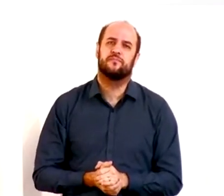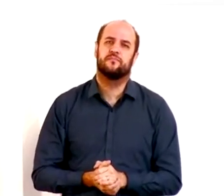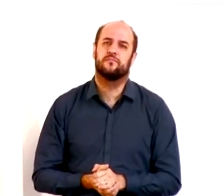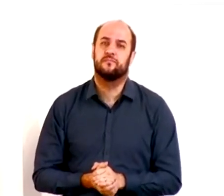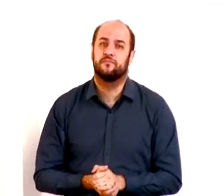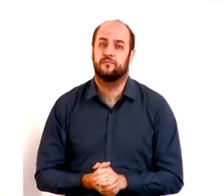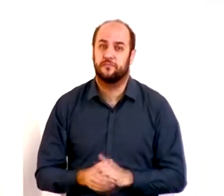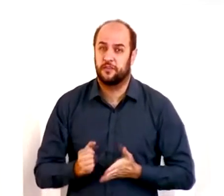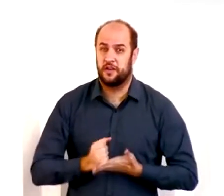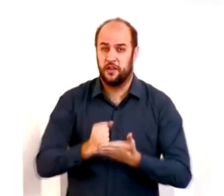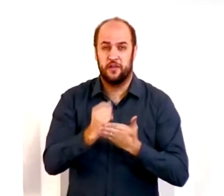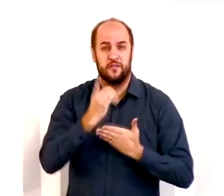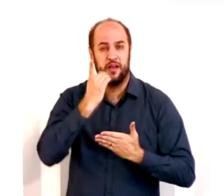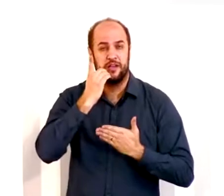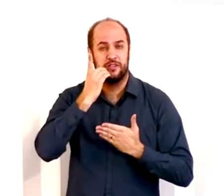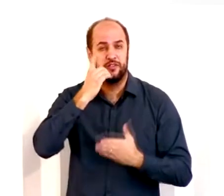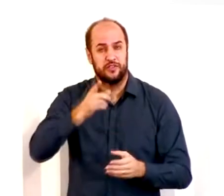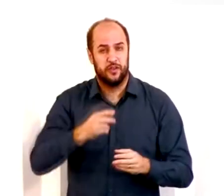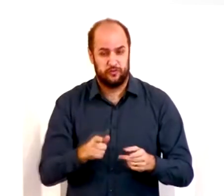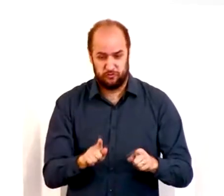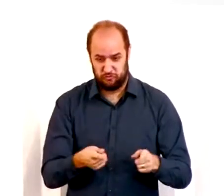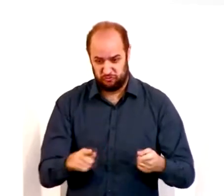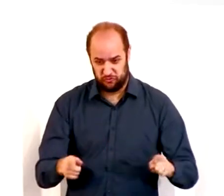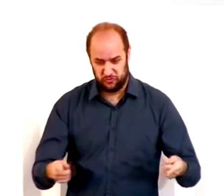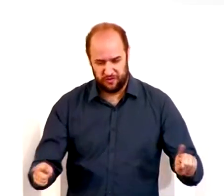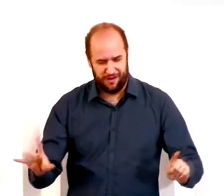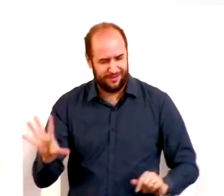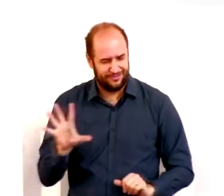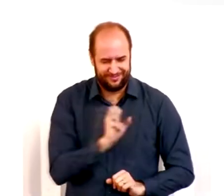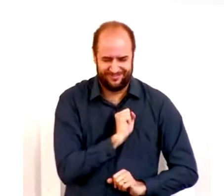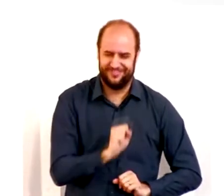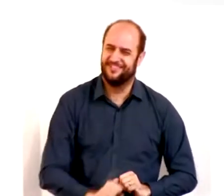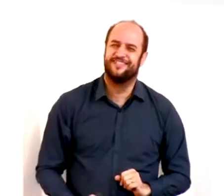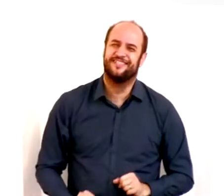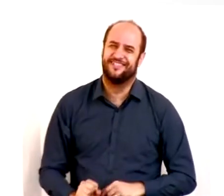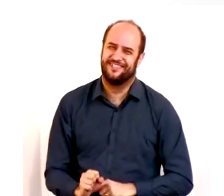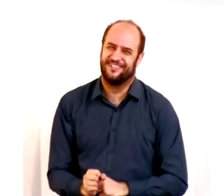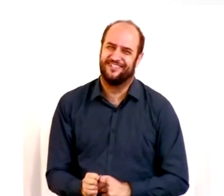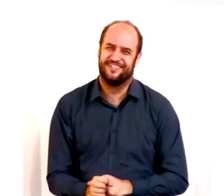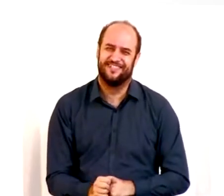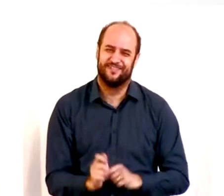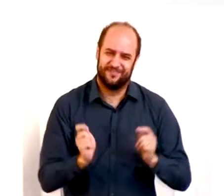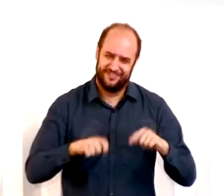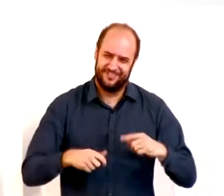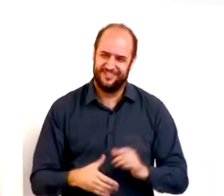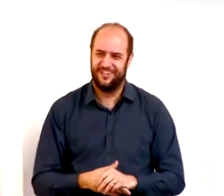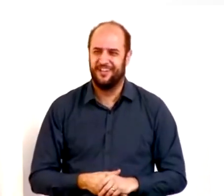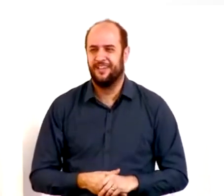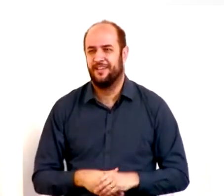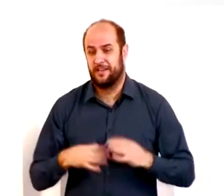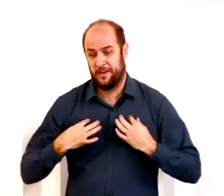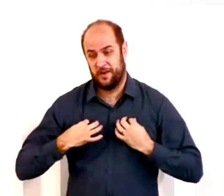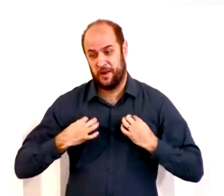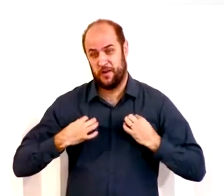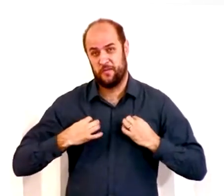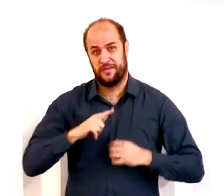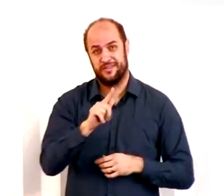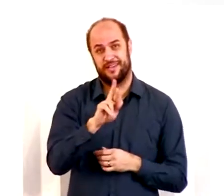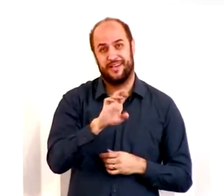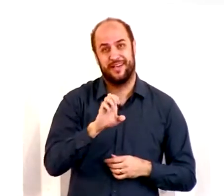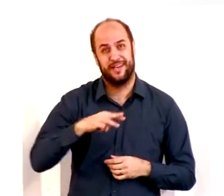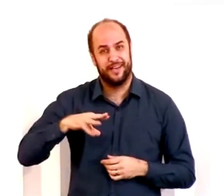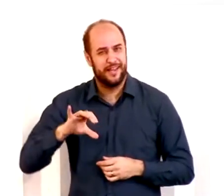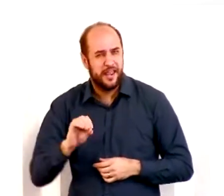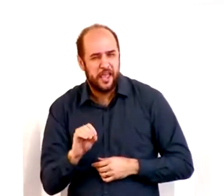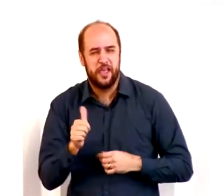Levar algum dia para alguma churrascaria, alguma coisa assim, não existe presente melhor para gaúcho do que este. Uma camisa do Grêmio, talvez, não sei,